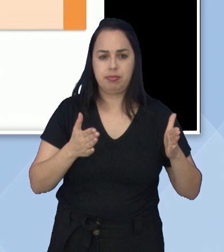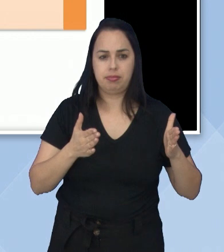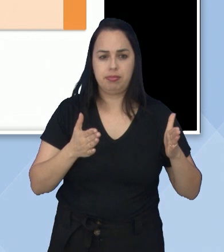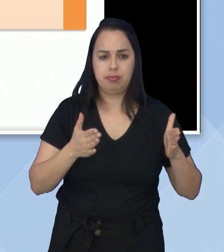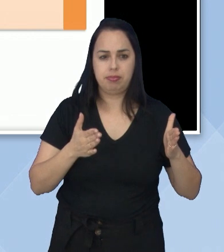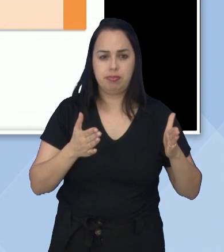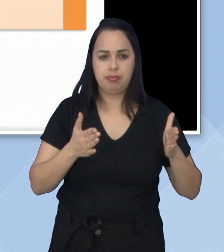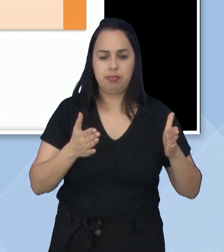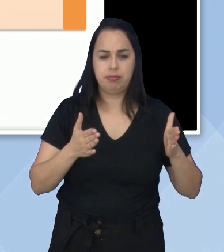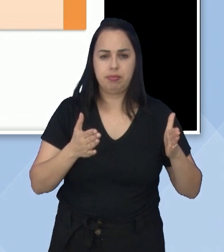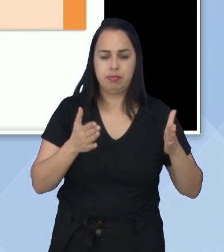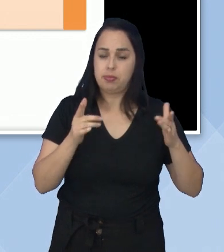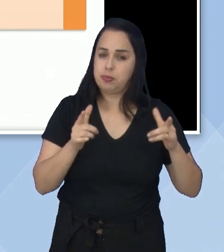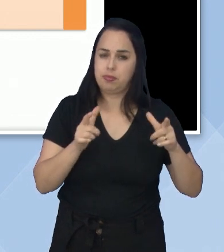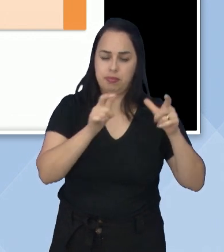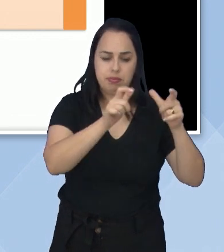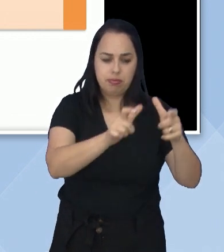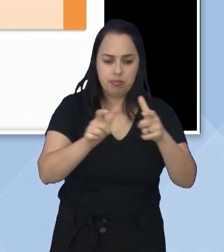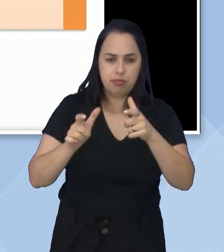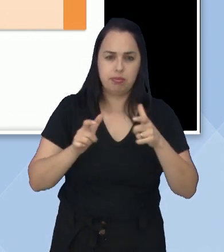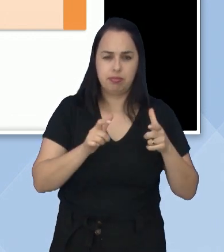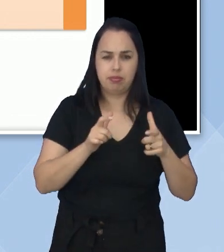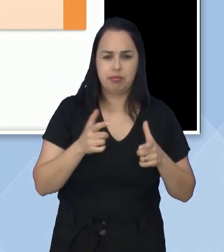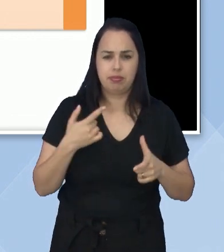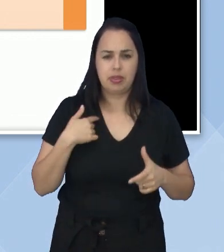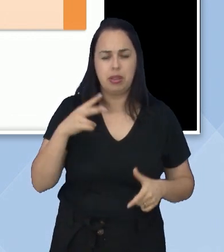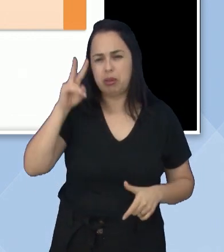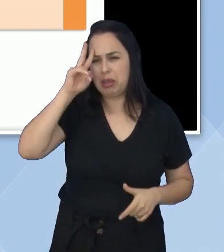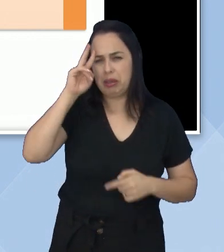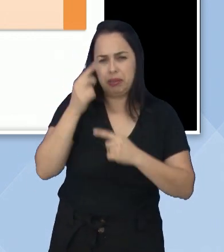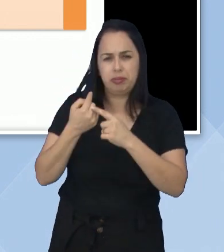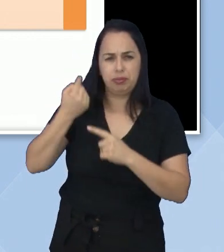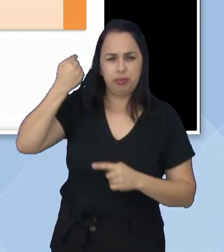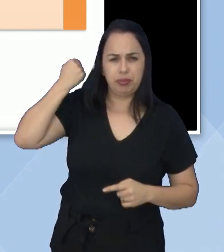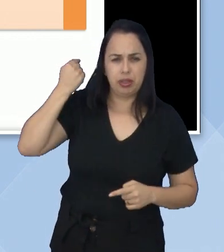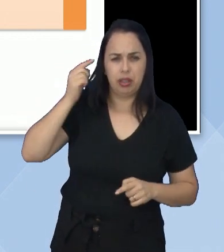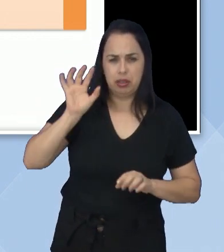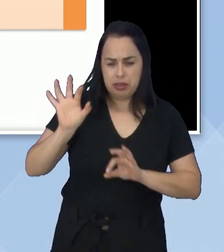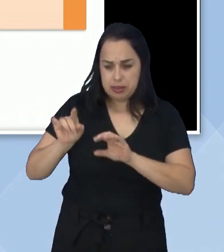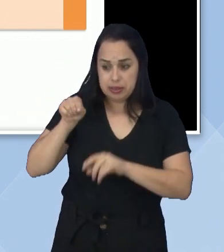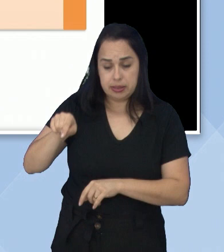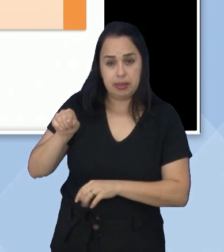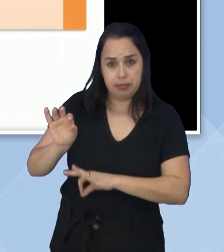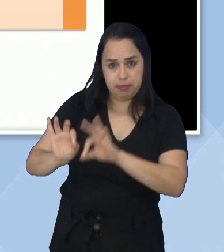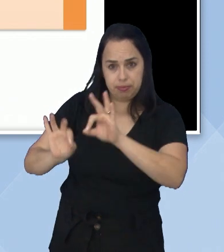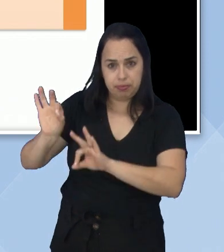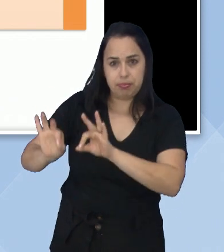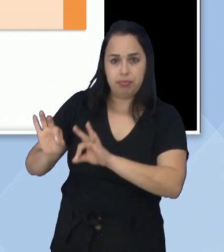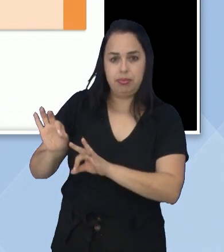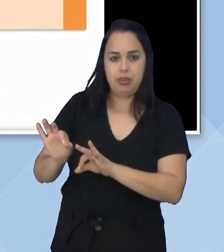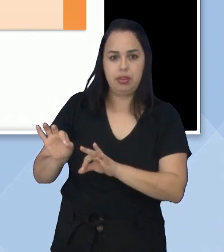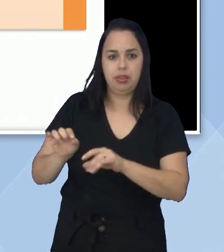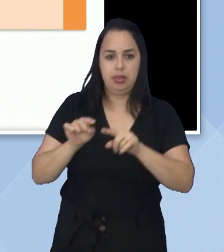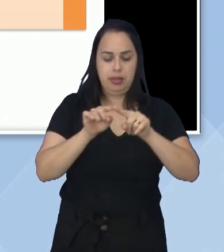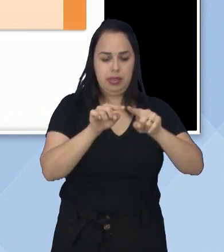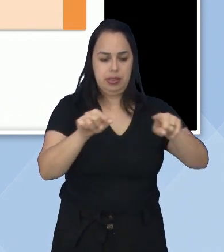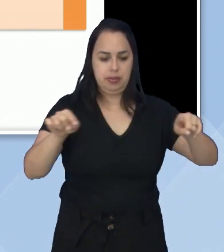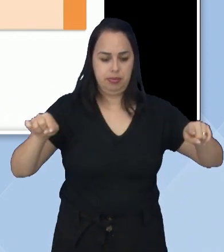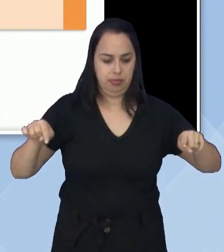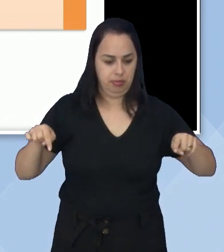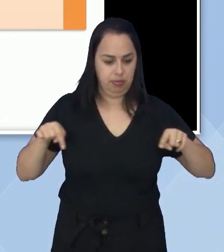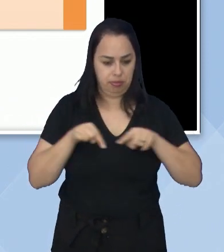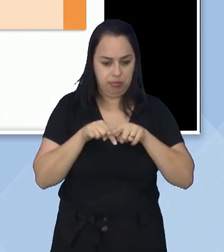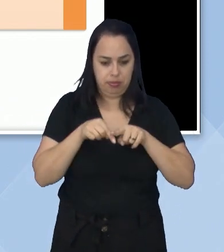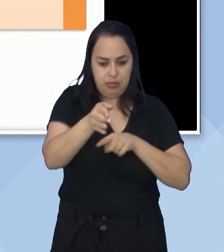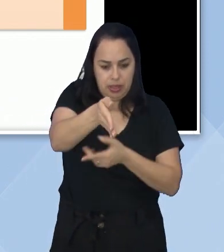de consolidação da cidade eu não sei se todos lembram ou quando nós fizemos o plano diretor Nossa cidade está dividida em macrossol né de